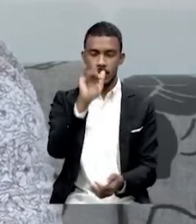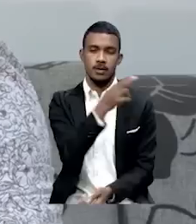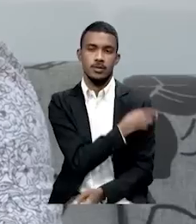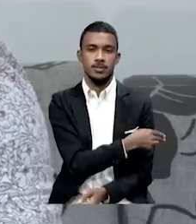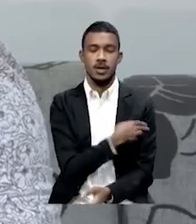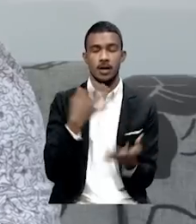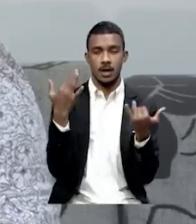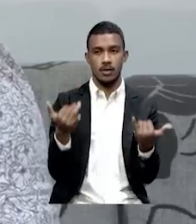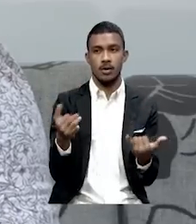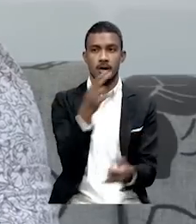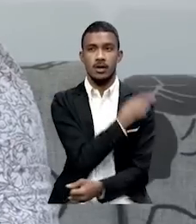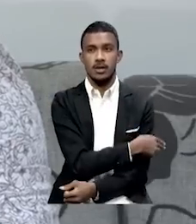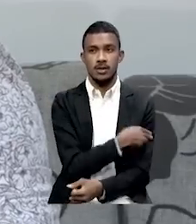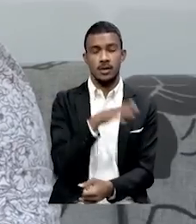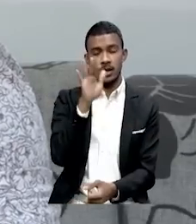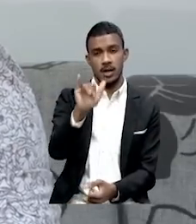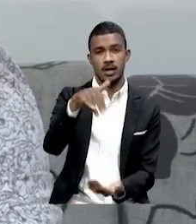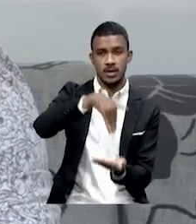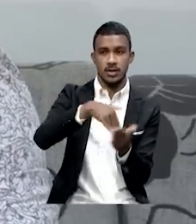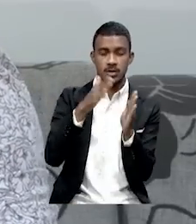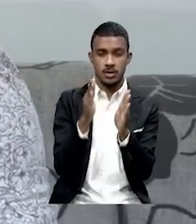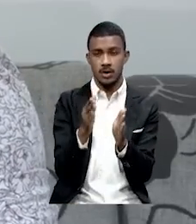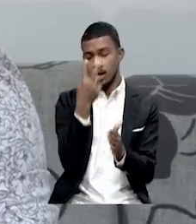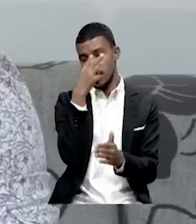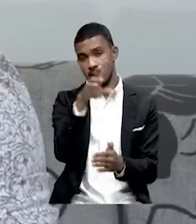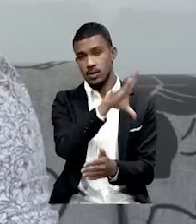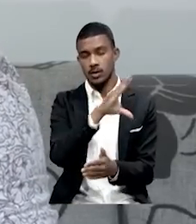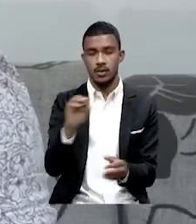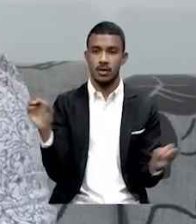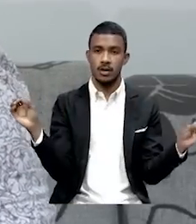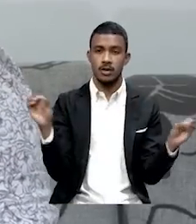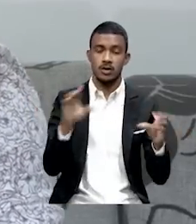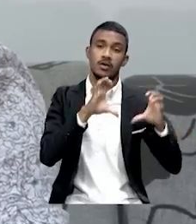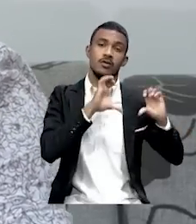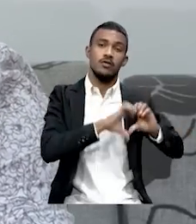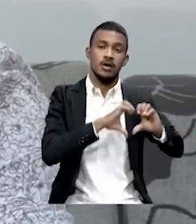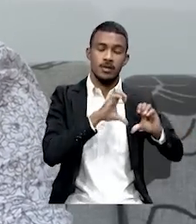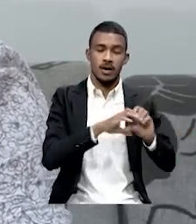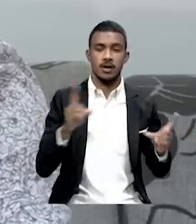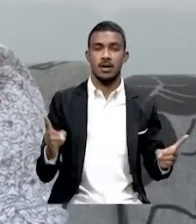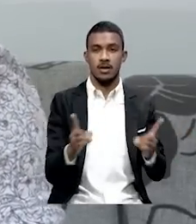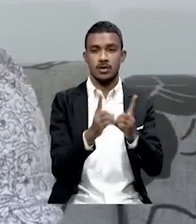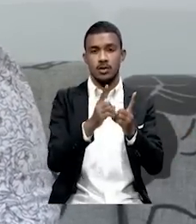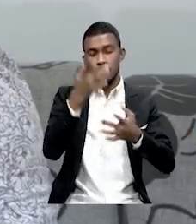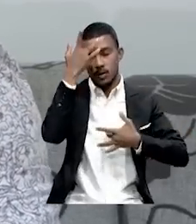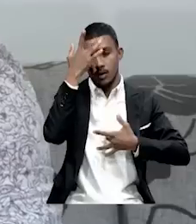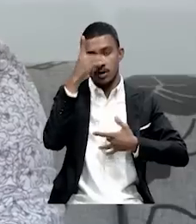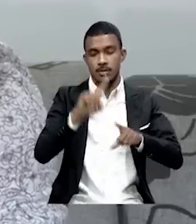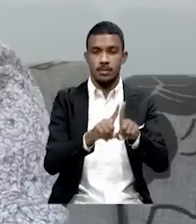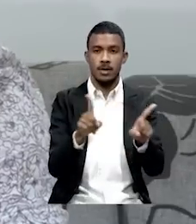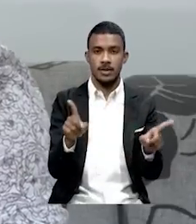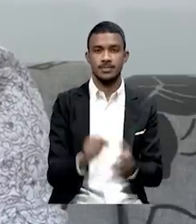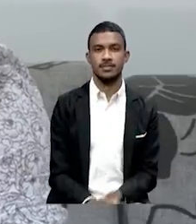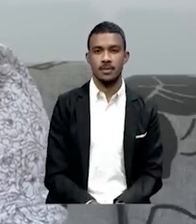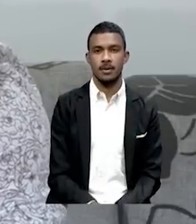Agora, antes de baixa, alô estudo, depois estudo, né? Tudo. Lá foi onde uma afeta e tinha paciente, né?